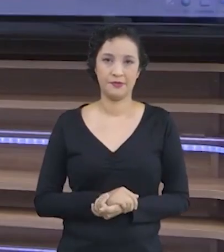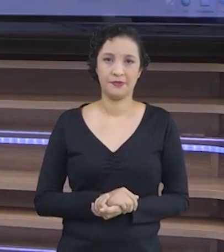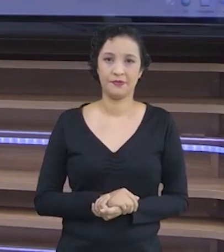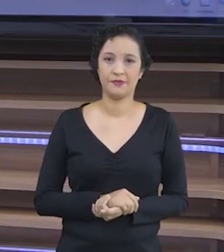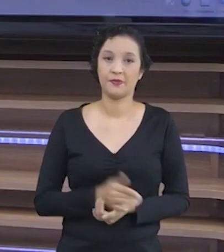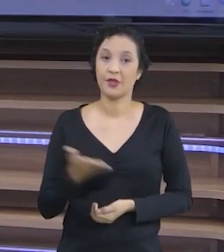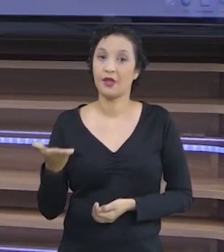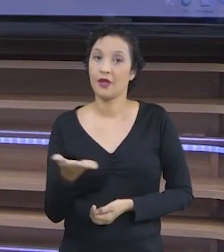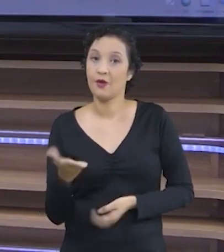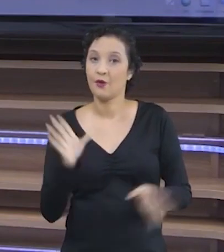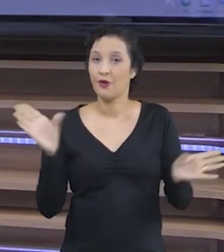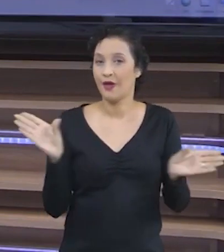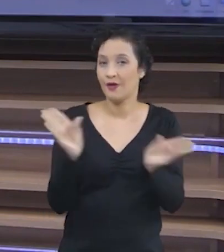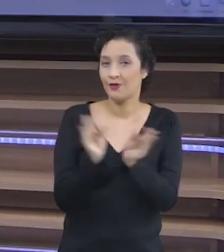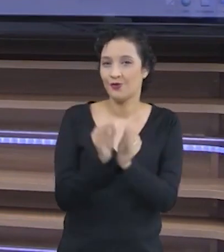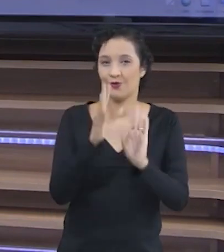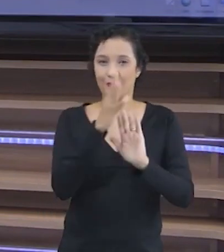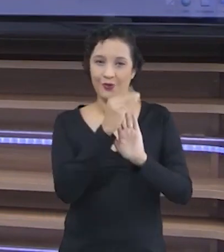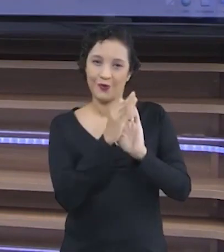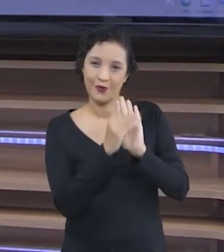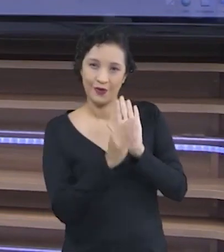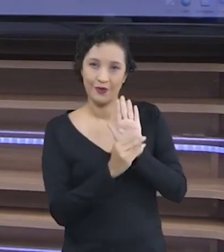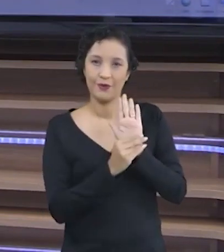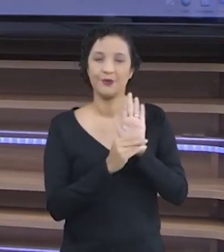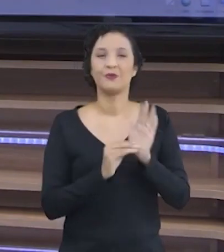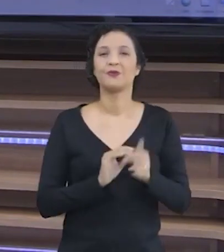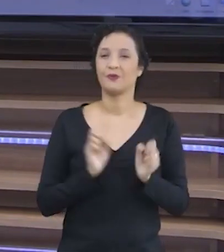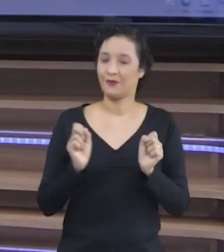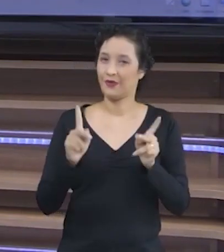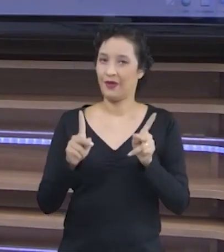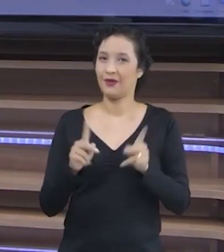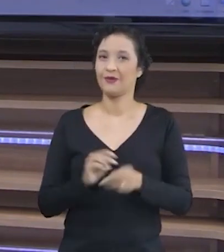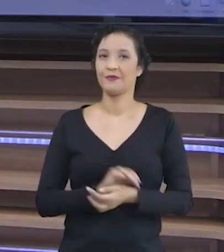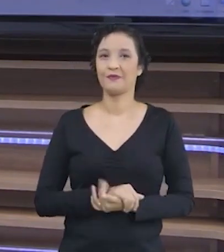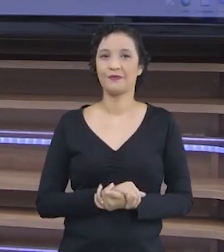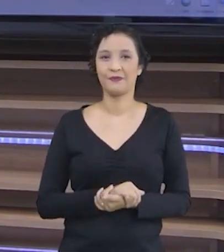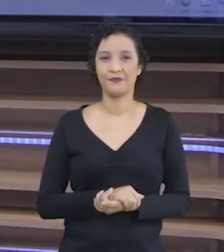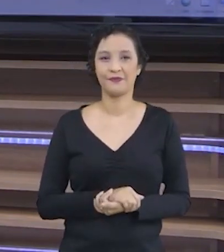Agora a gente vai fazer um resuminho do conteúdo, ok? Vamos lá.